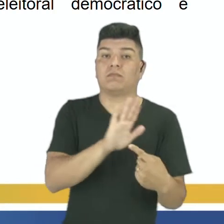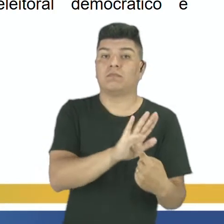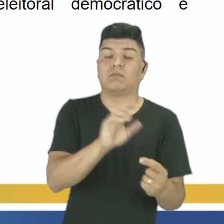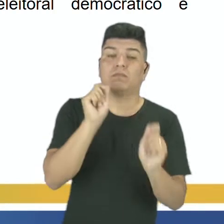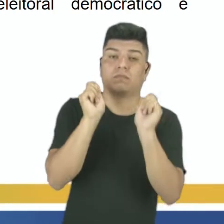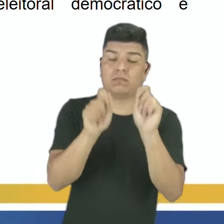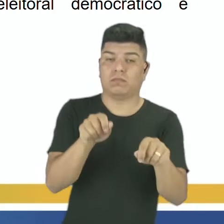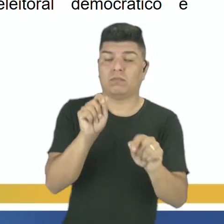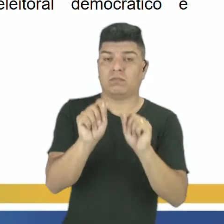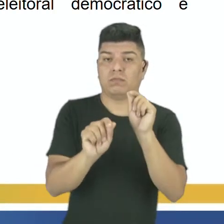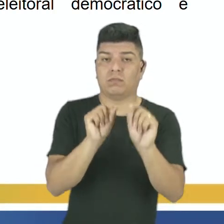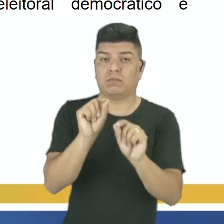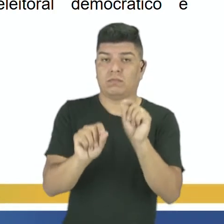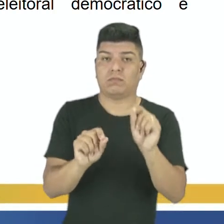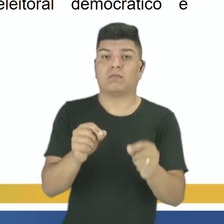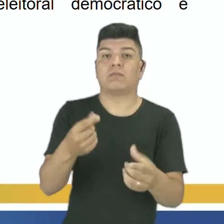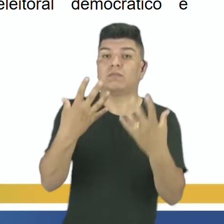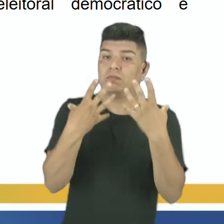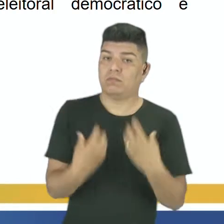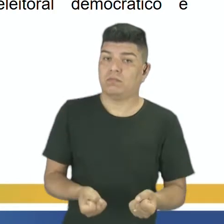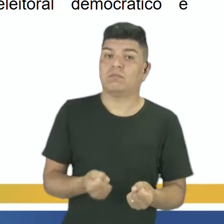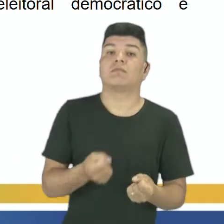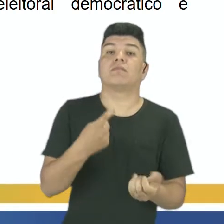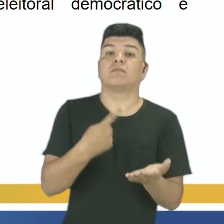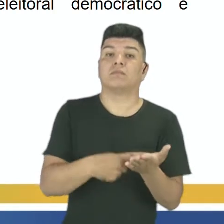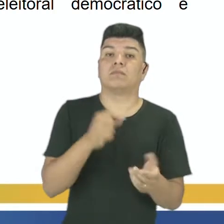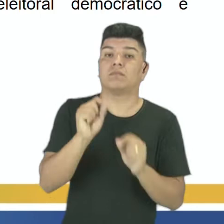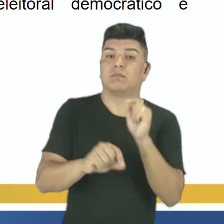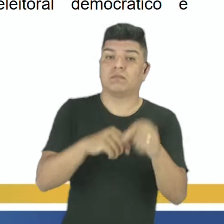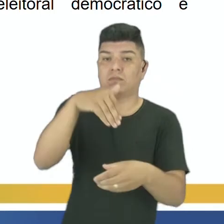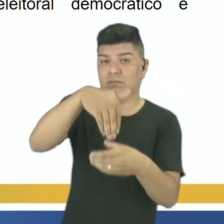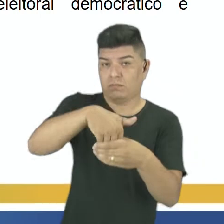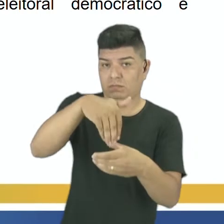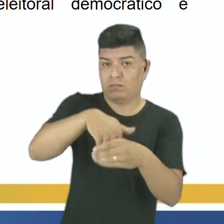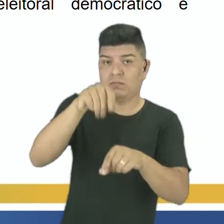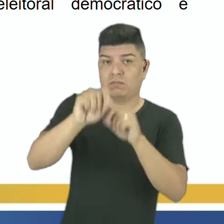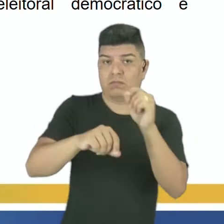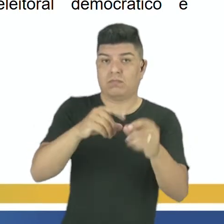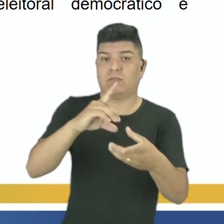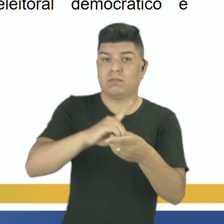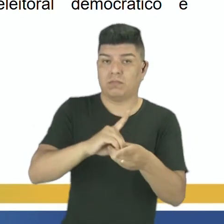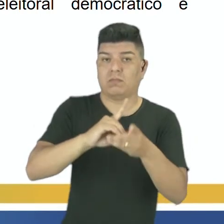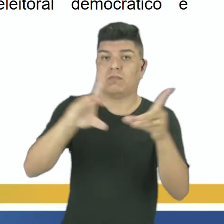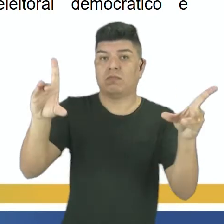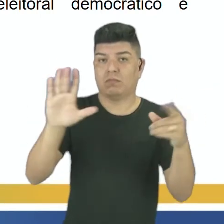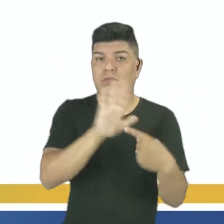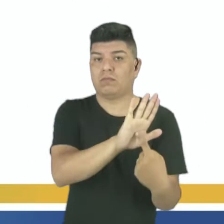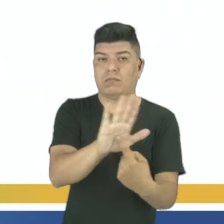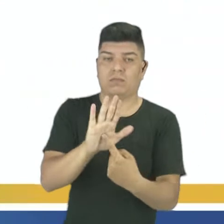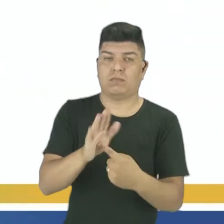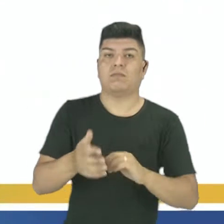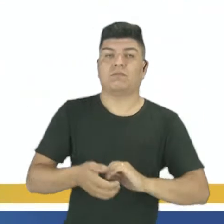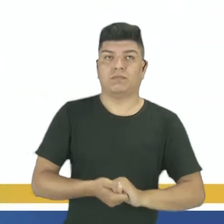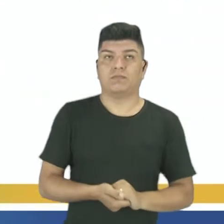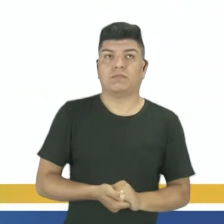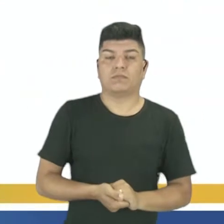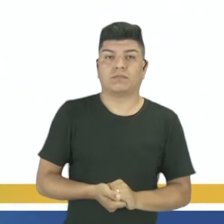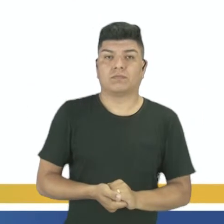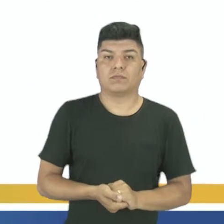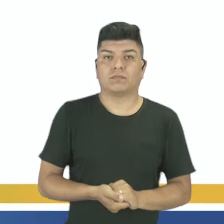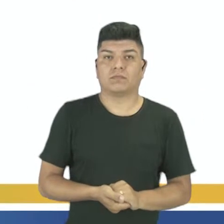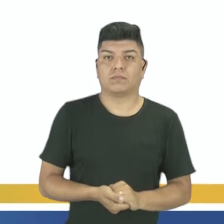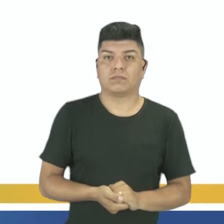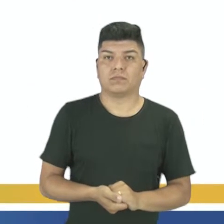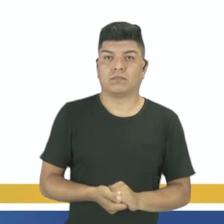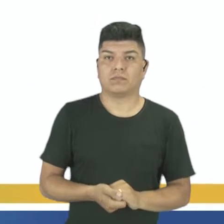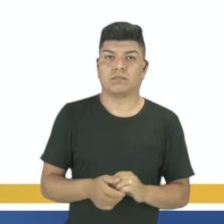podem ser adotadas para garantir um processo eleitoral democrático e transparente.